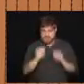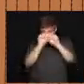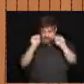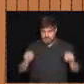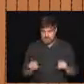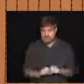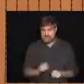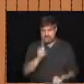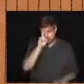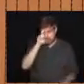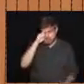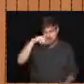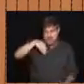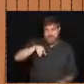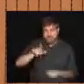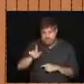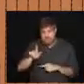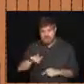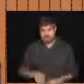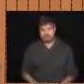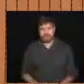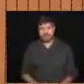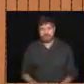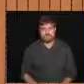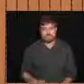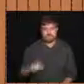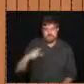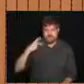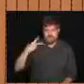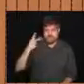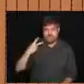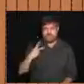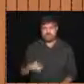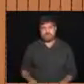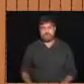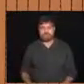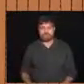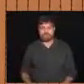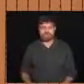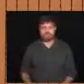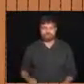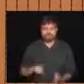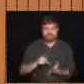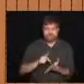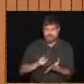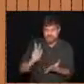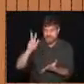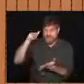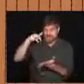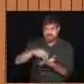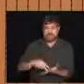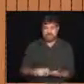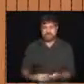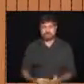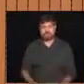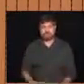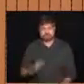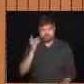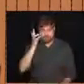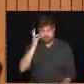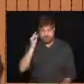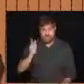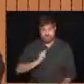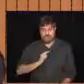Mário Gatti. Senhoras e senhores vereadores, na verdade, eu compareço a essa casa, que tem o nome